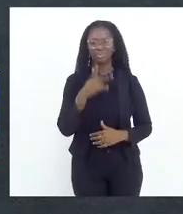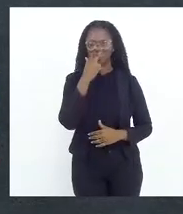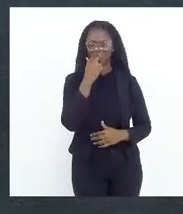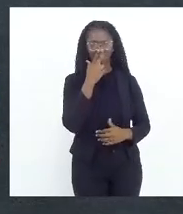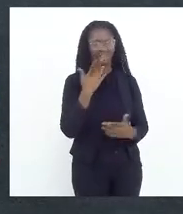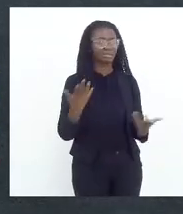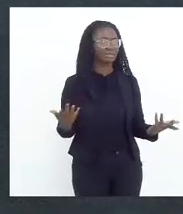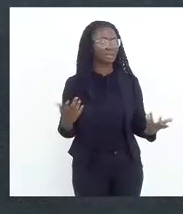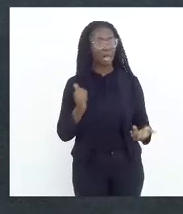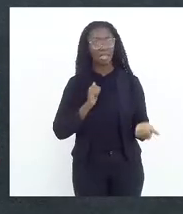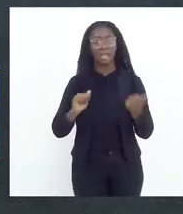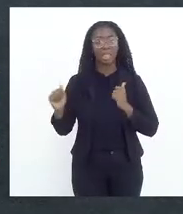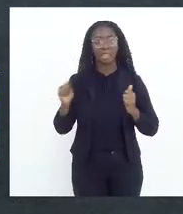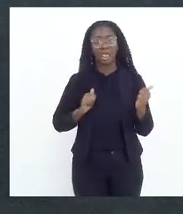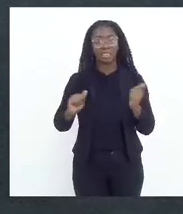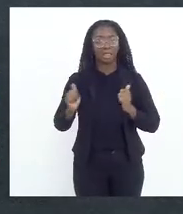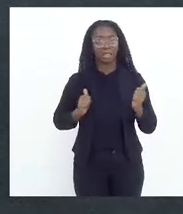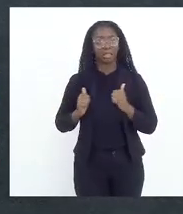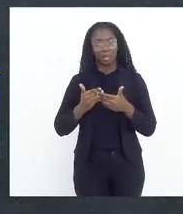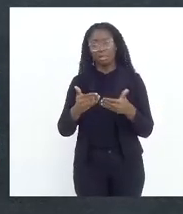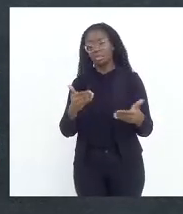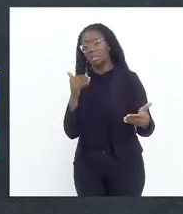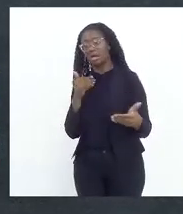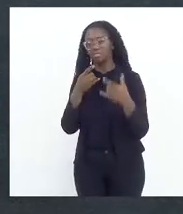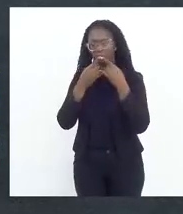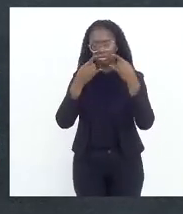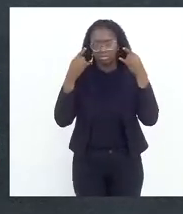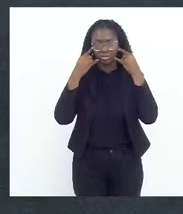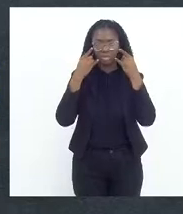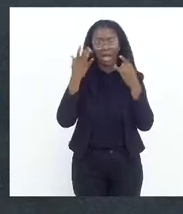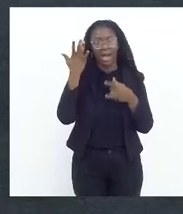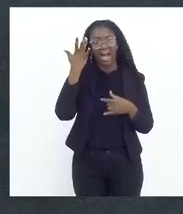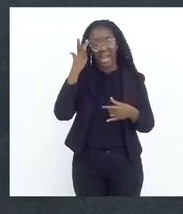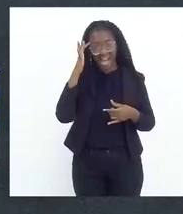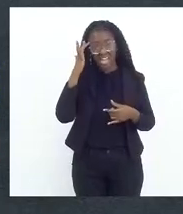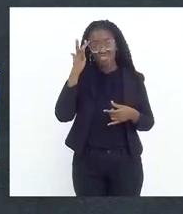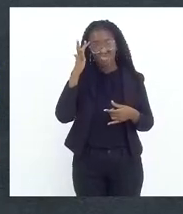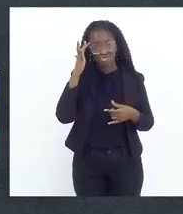precipitada a flexibilização, acho do verbo achar.